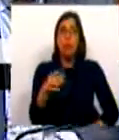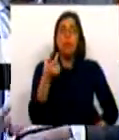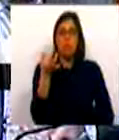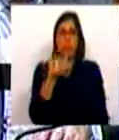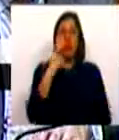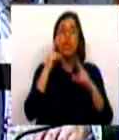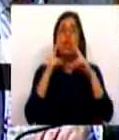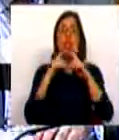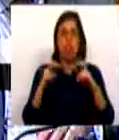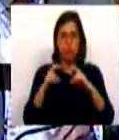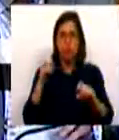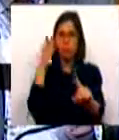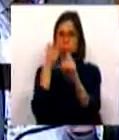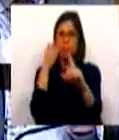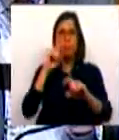investigação específica